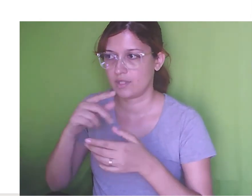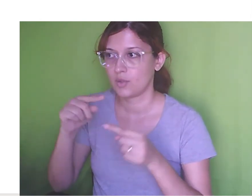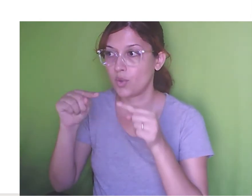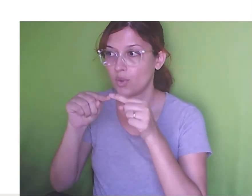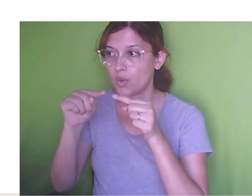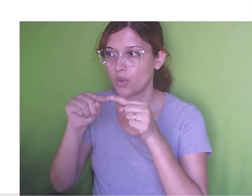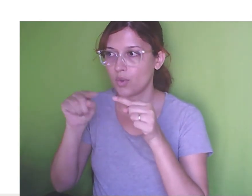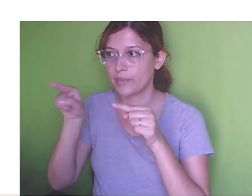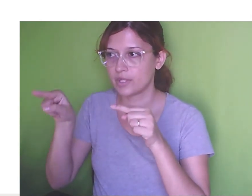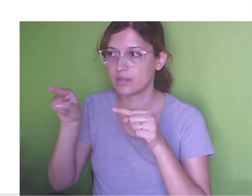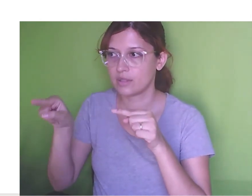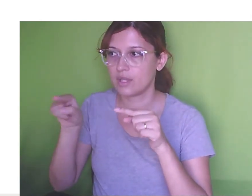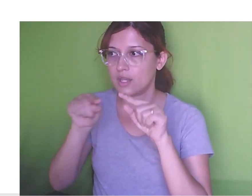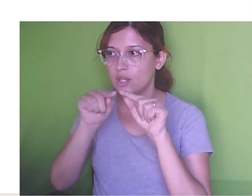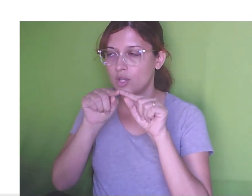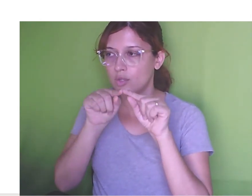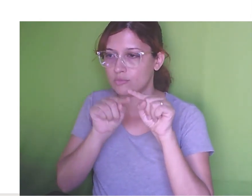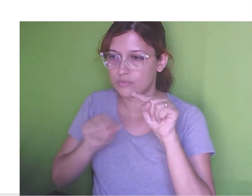Veja a imagem.